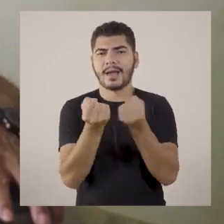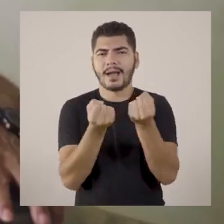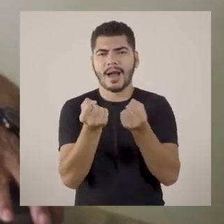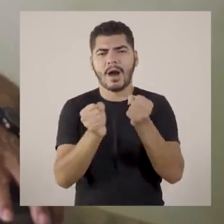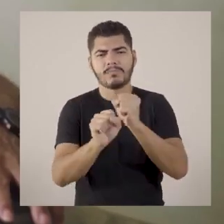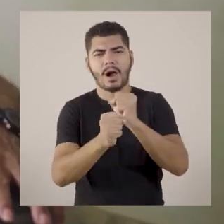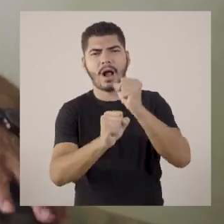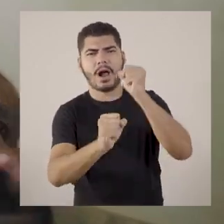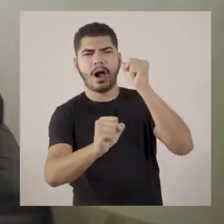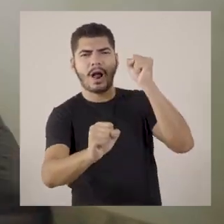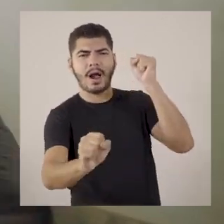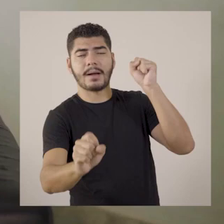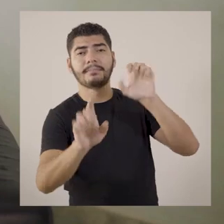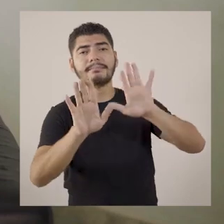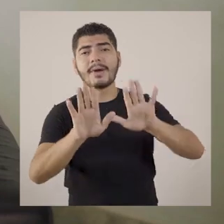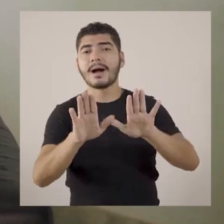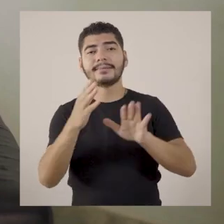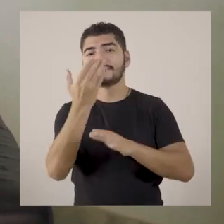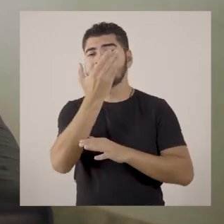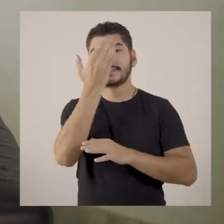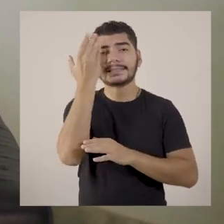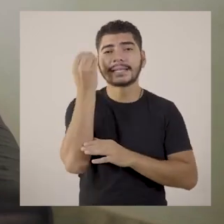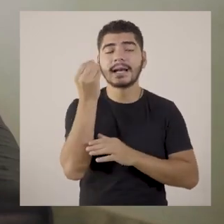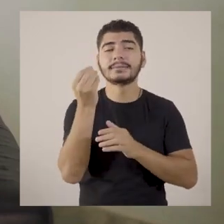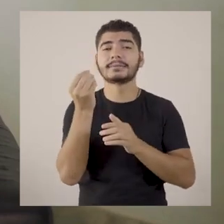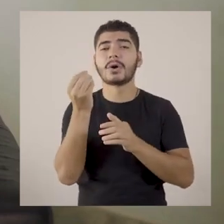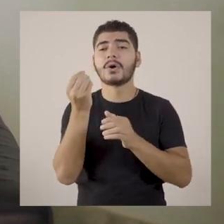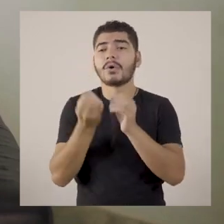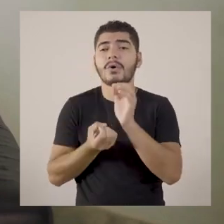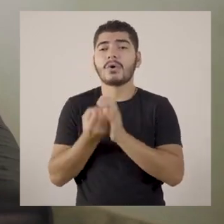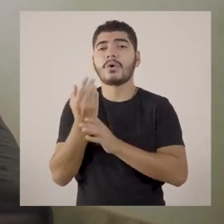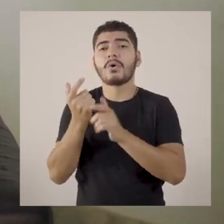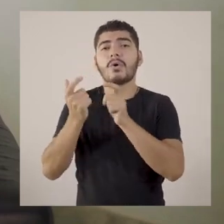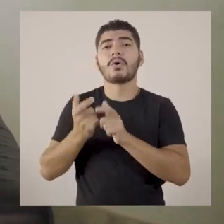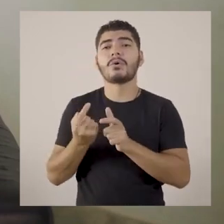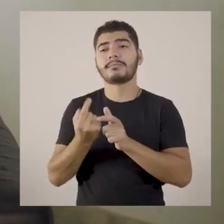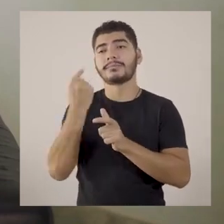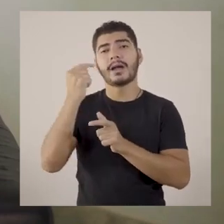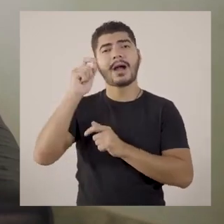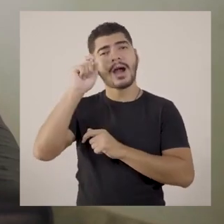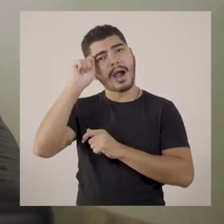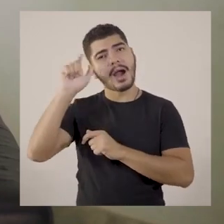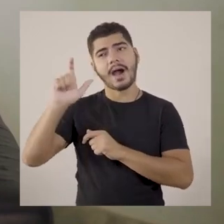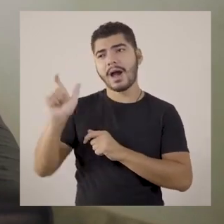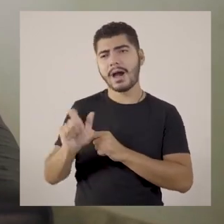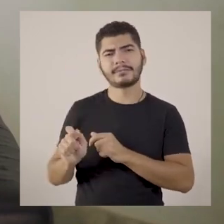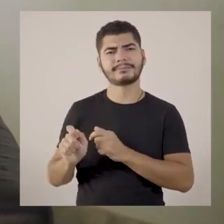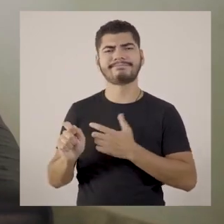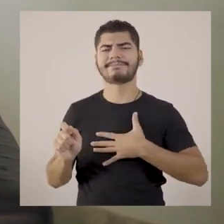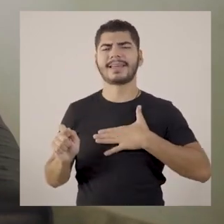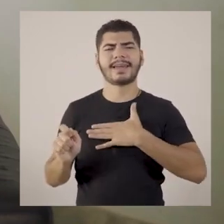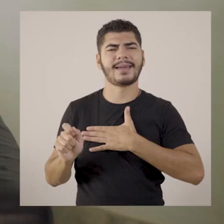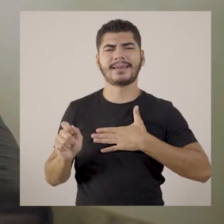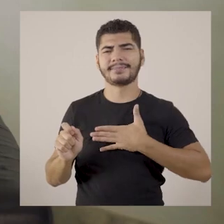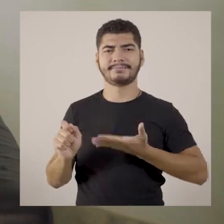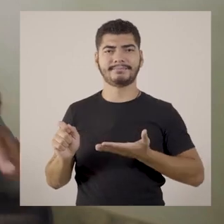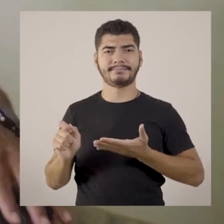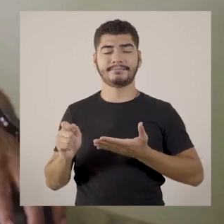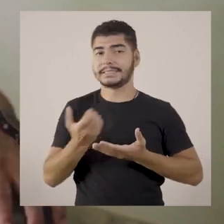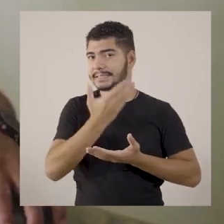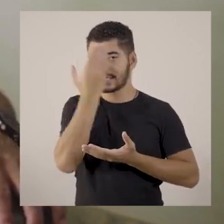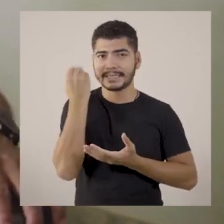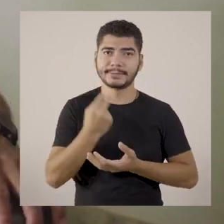alegóricos monstruosos, mas está esquecendo de onde nós viemos, da África querida. E isso não pode esquecer.